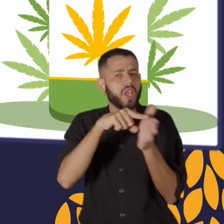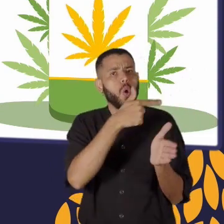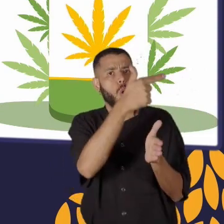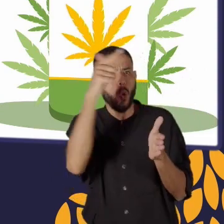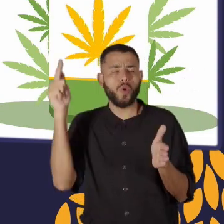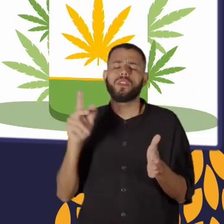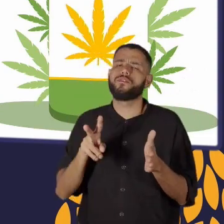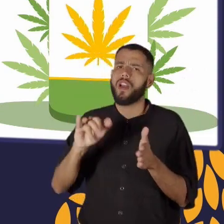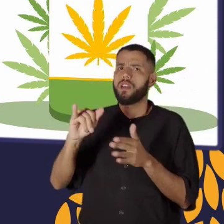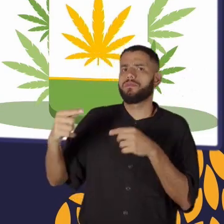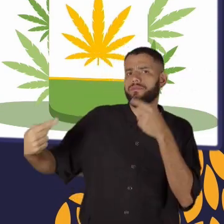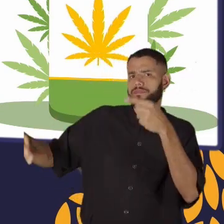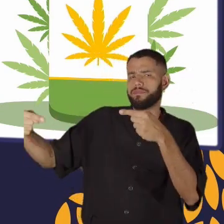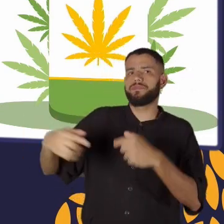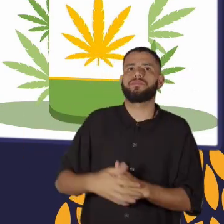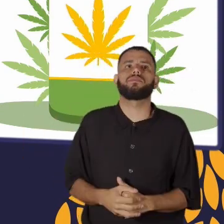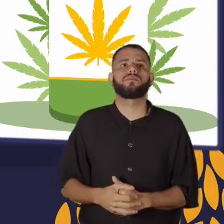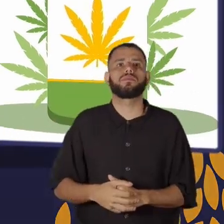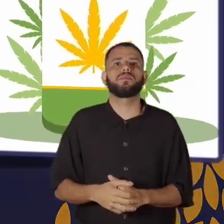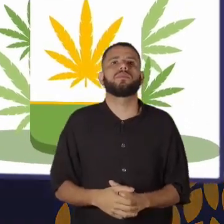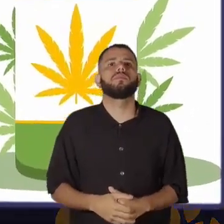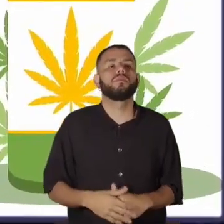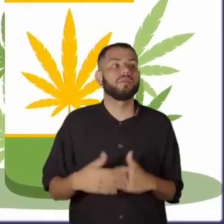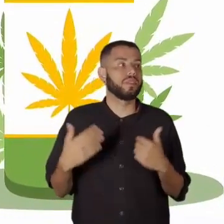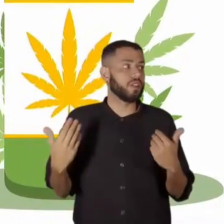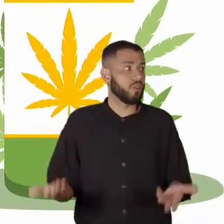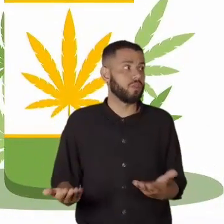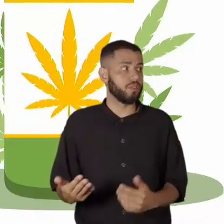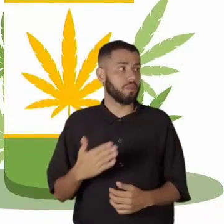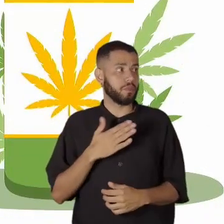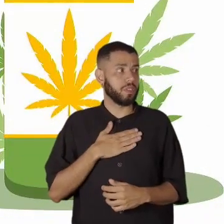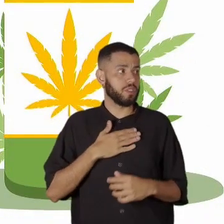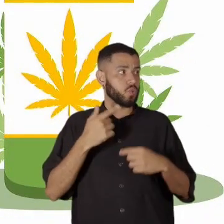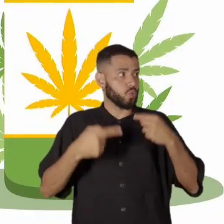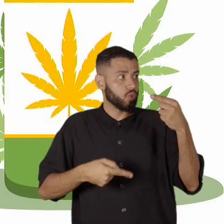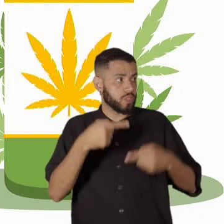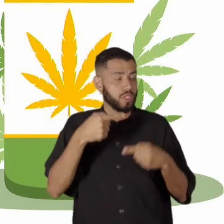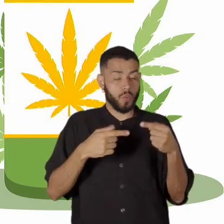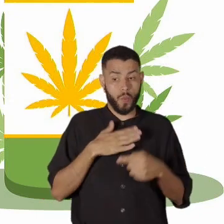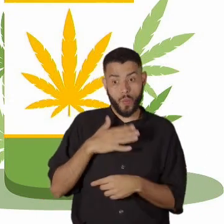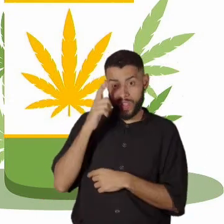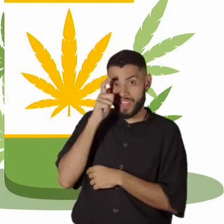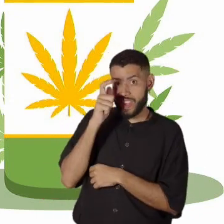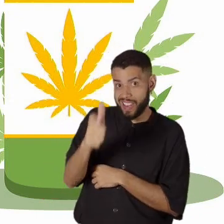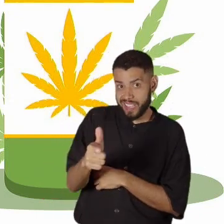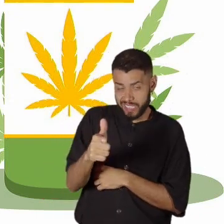falei, toda a minha discussão e o meu interesse